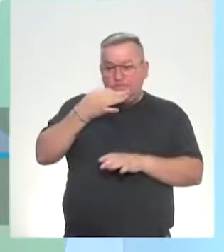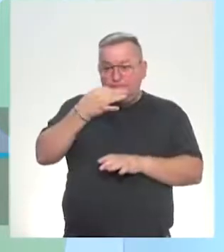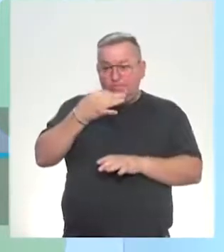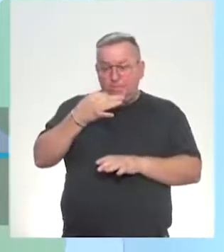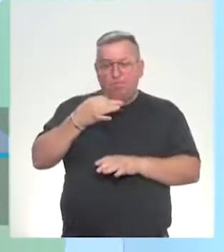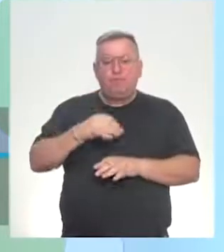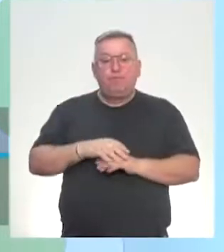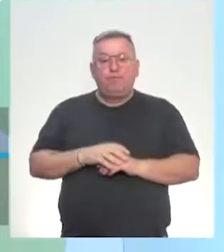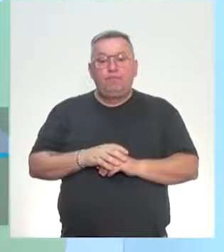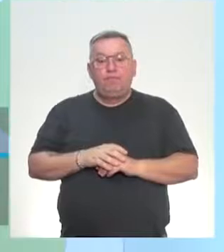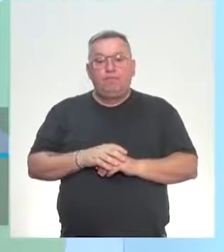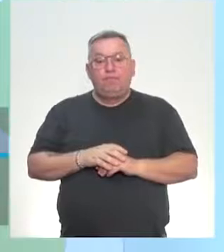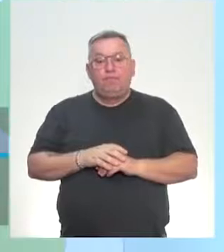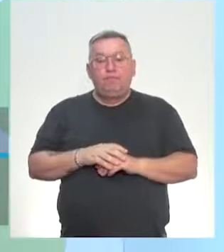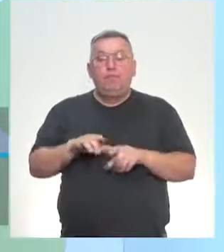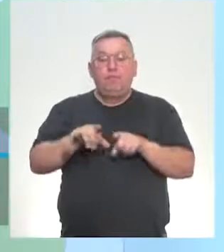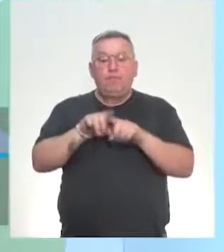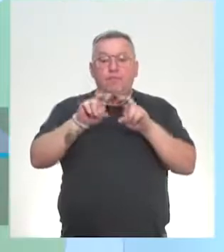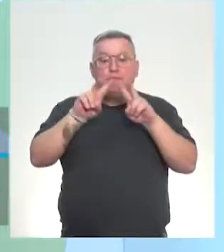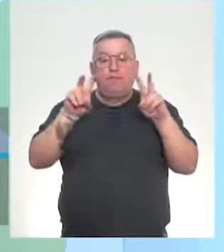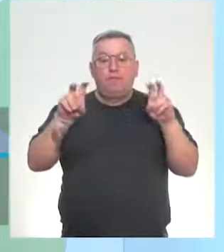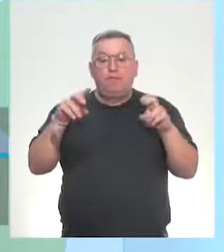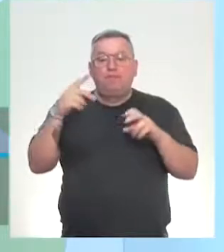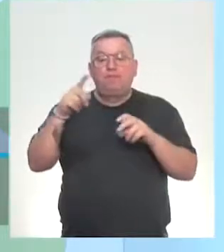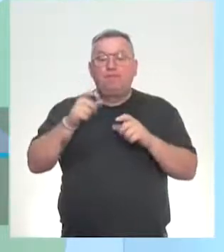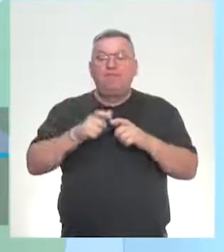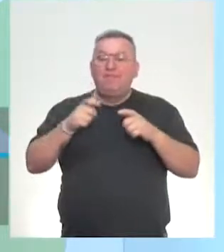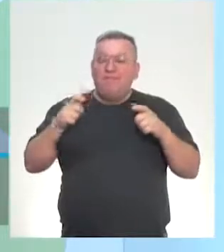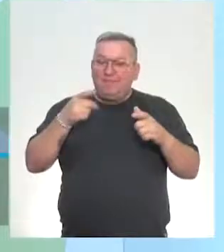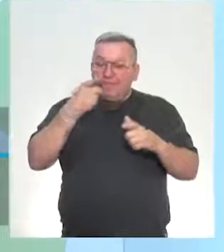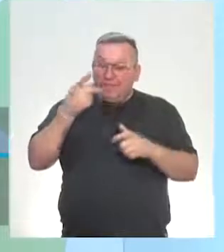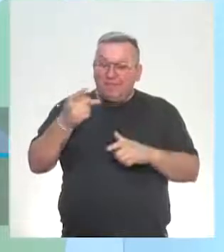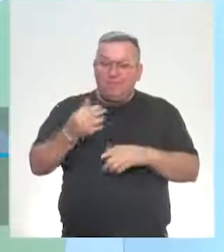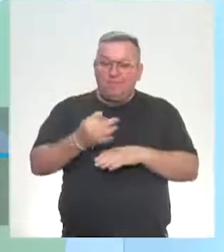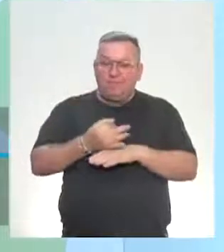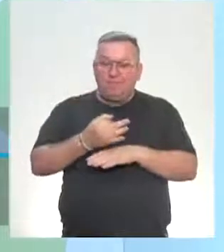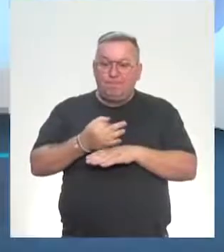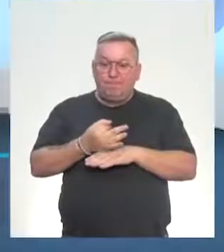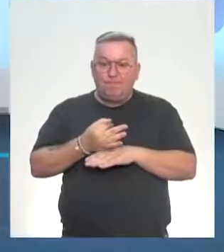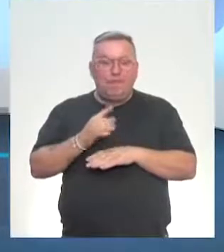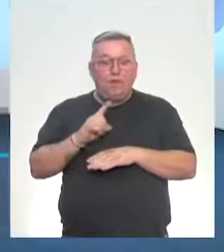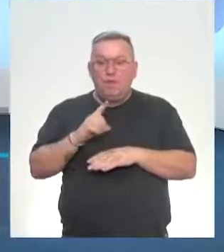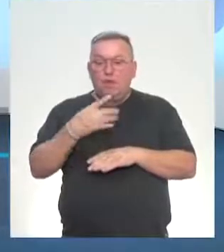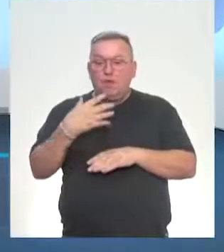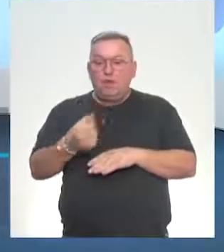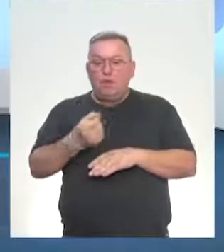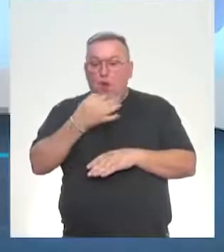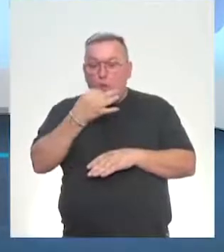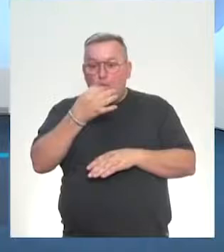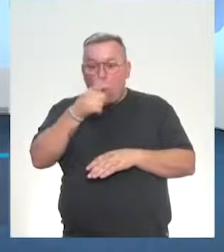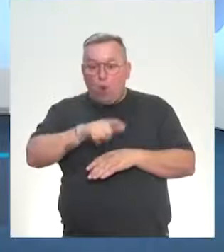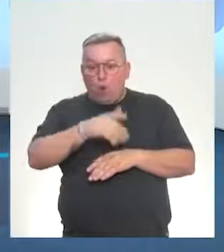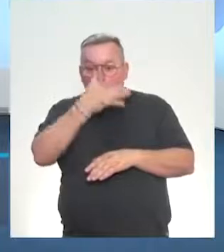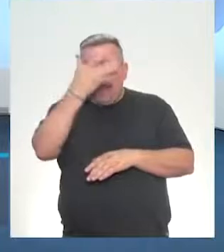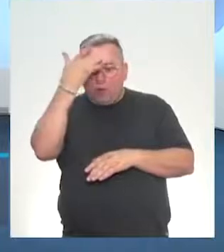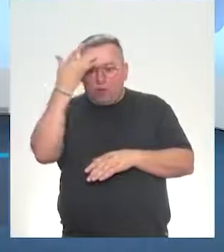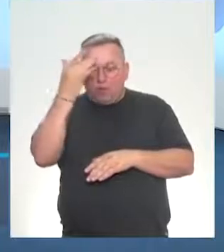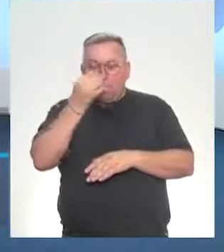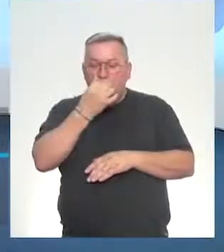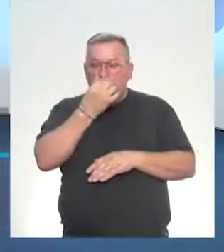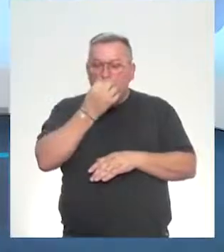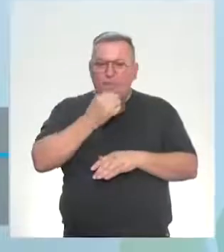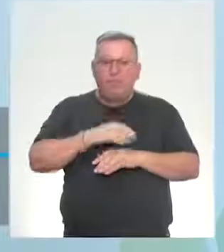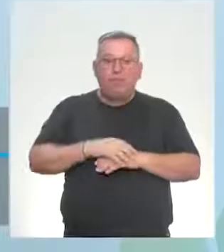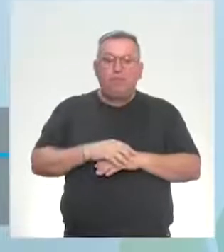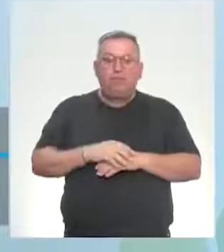Né? Então, foi essa a temática deles aqui. A maioria dizendo intolerância e o não aceitar a opinião alheia, né, do outro.